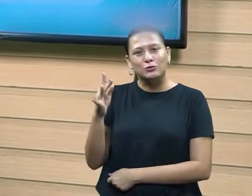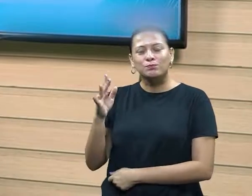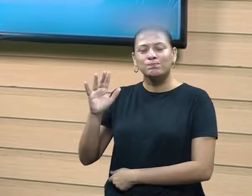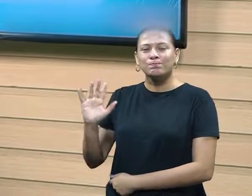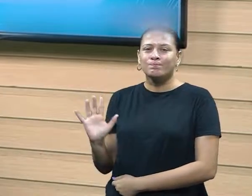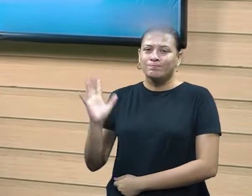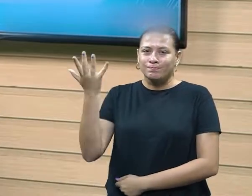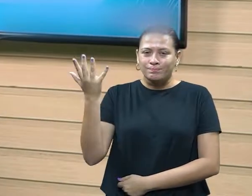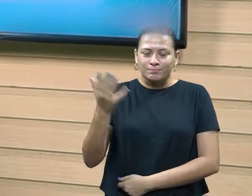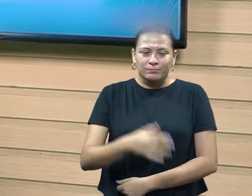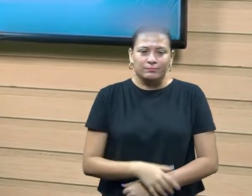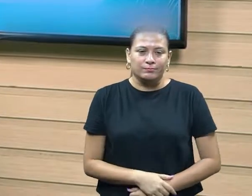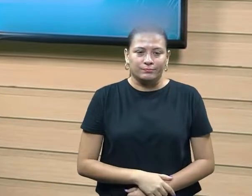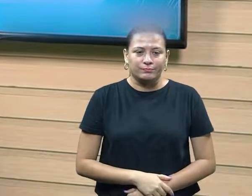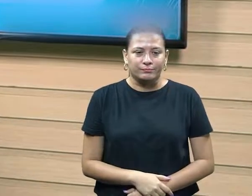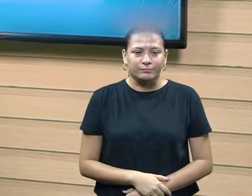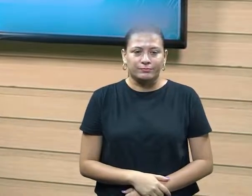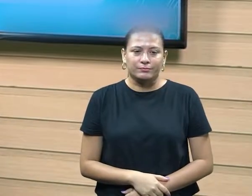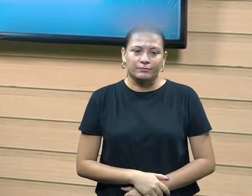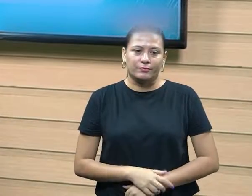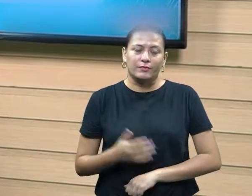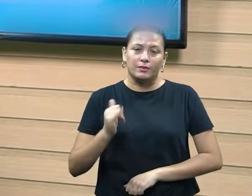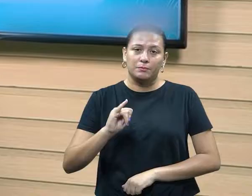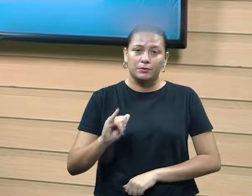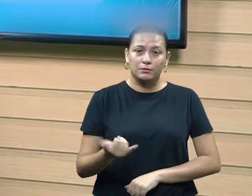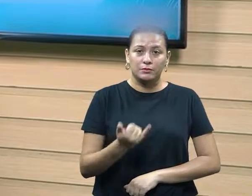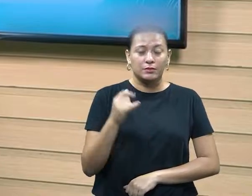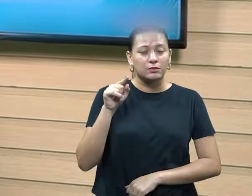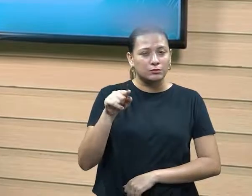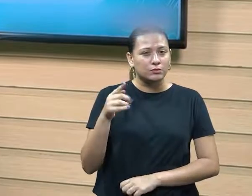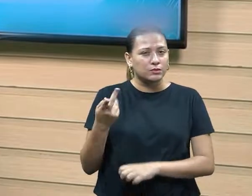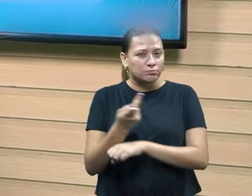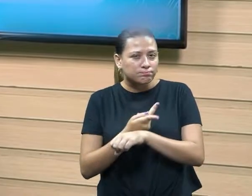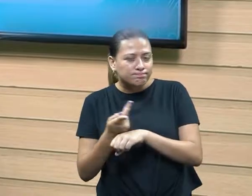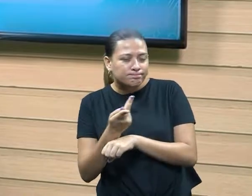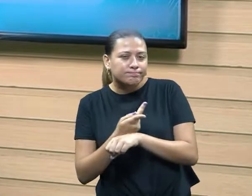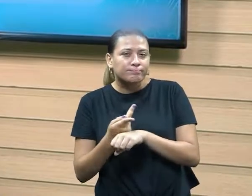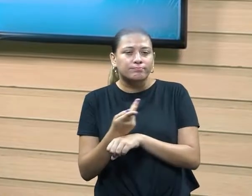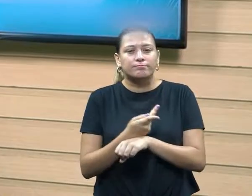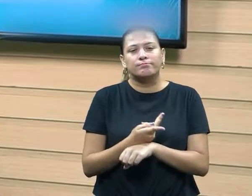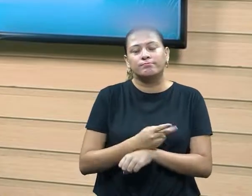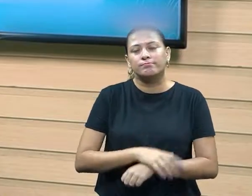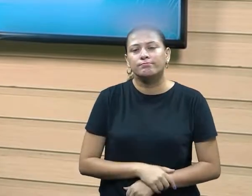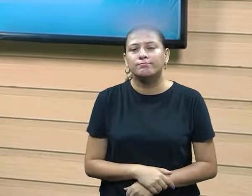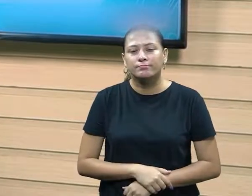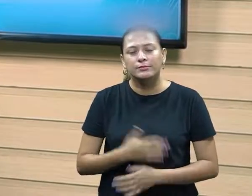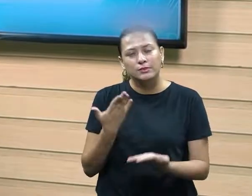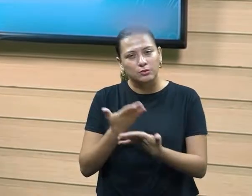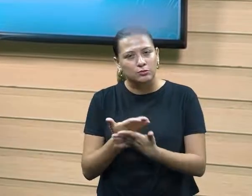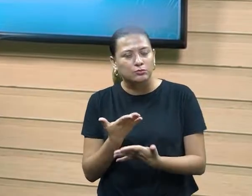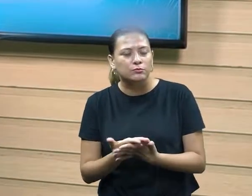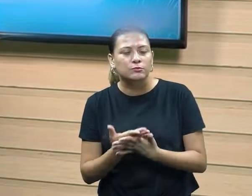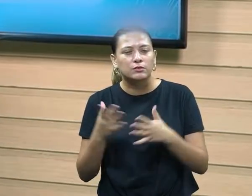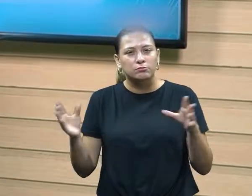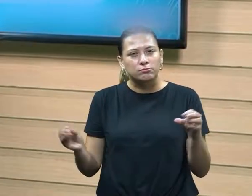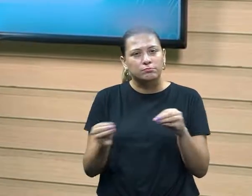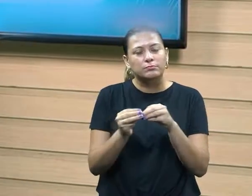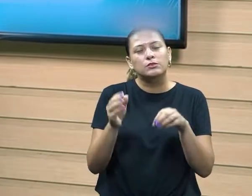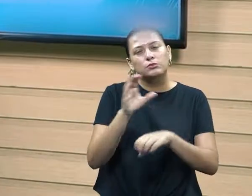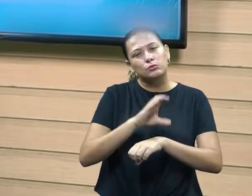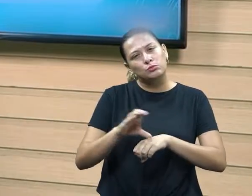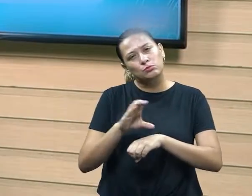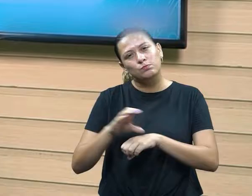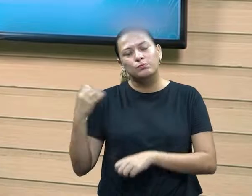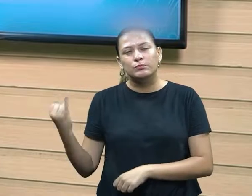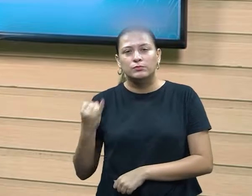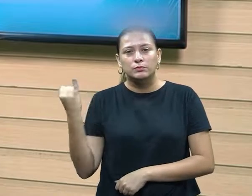creio que essa oportunidade que vocês estão buscando em estar fazendo parte desse curso, né, que é muito importante